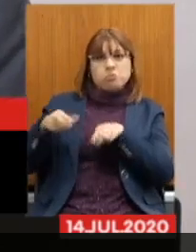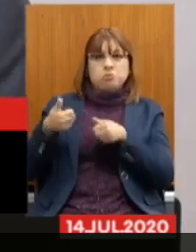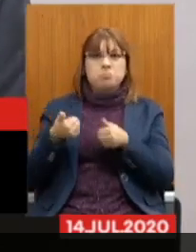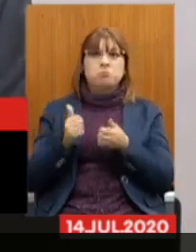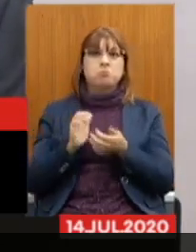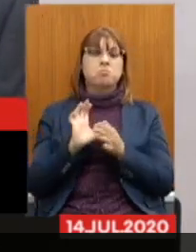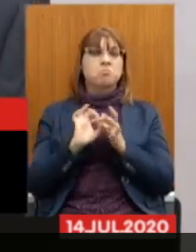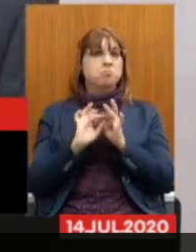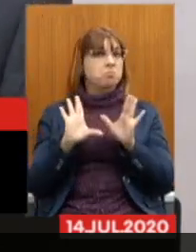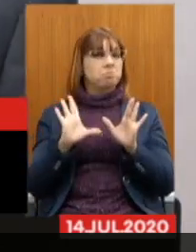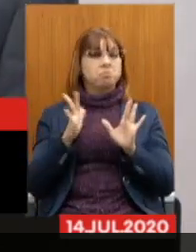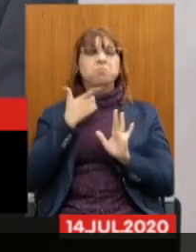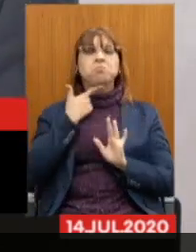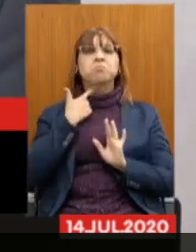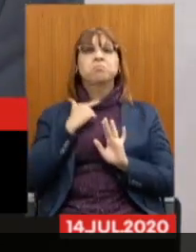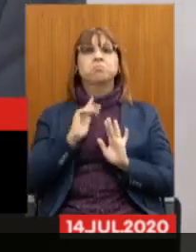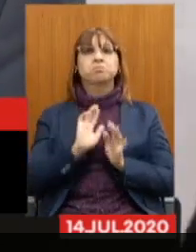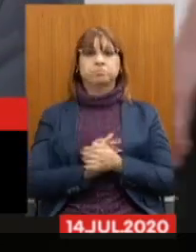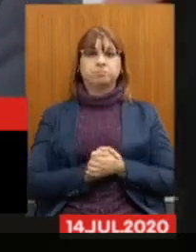Sinta-se à vontade.